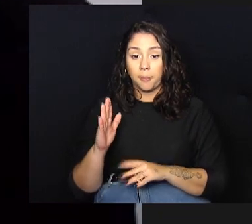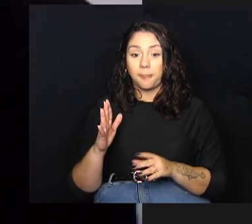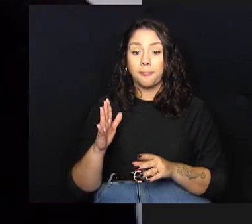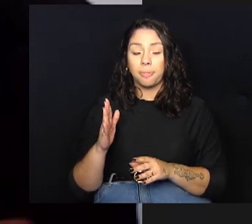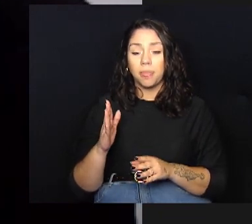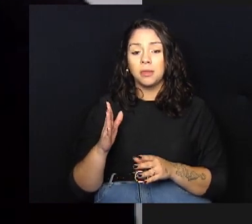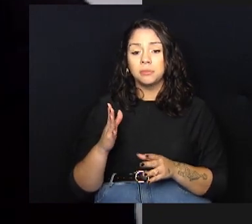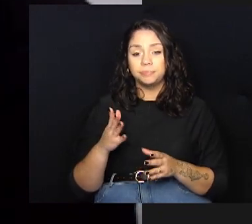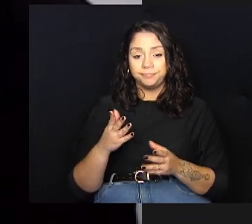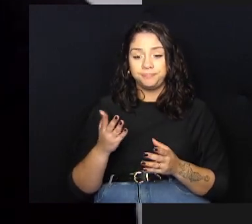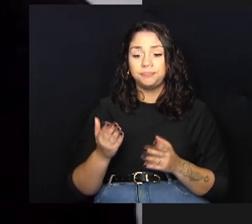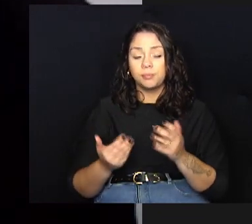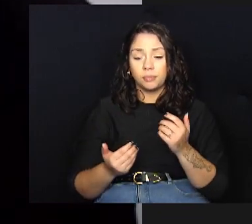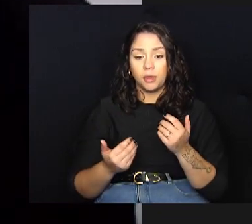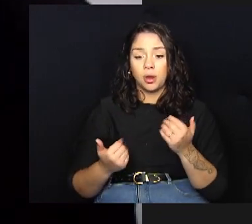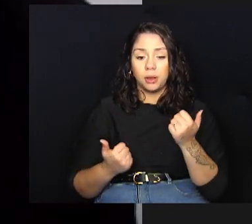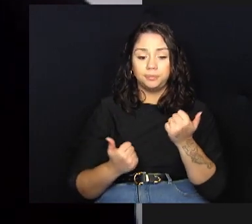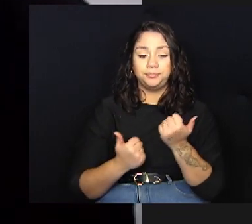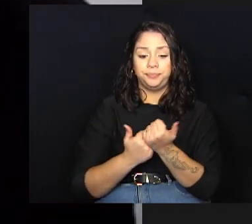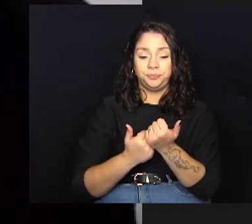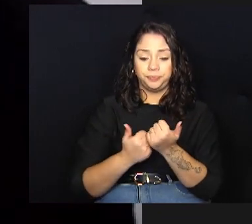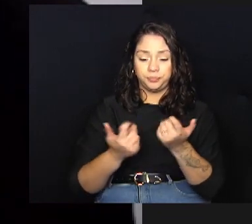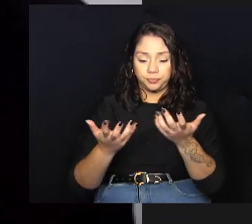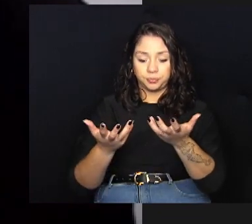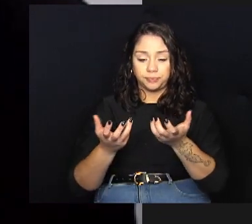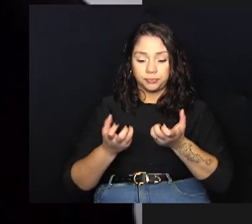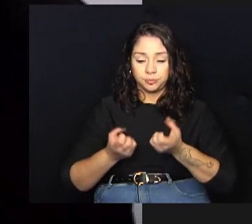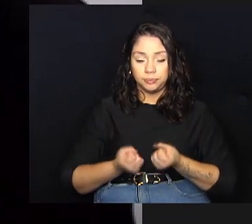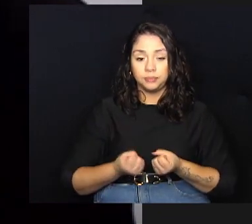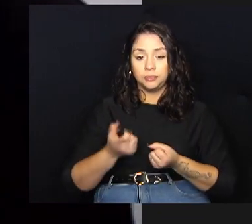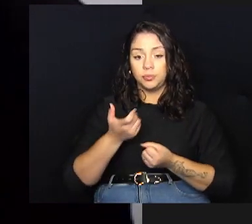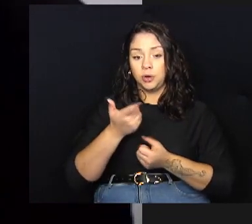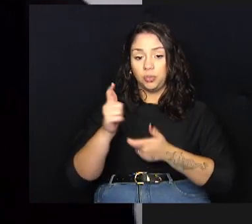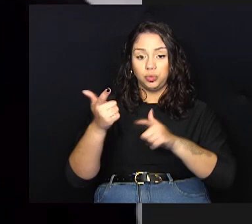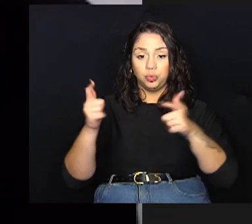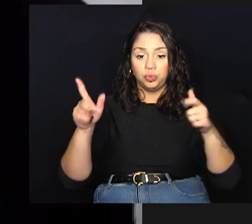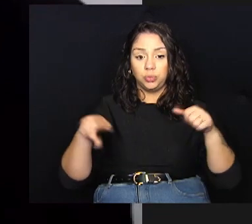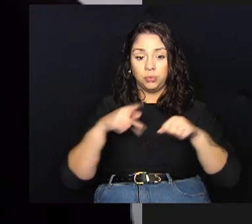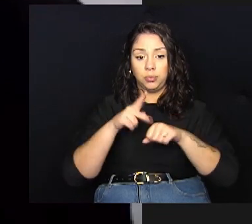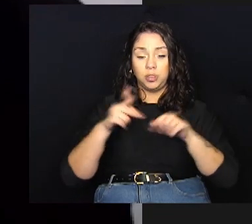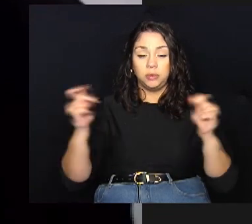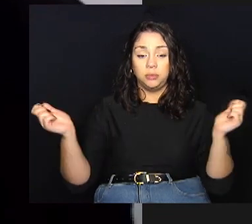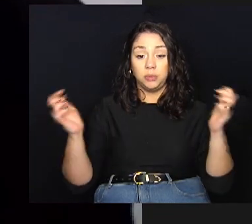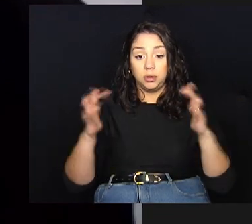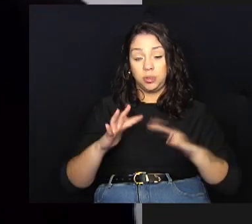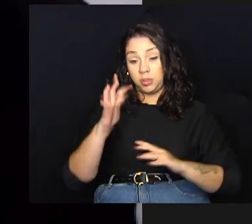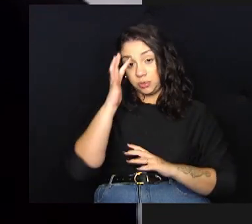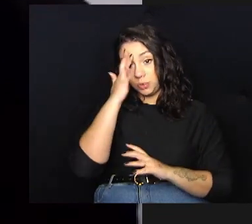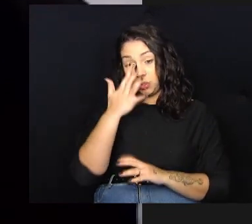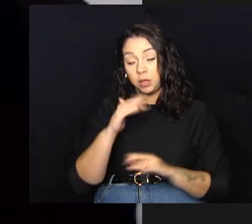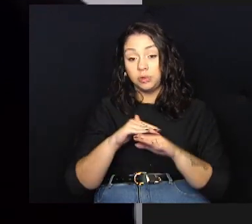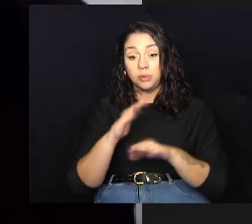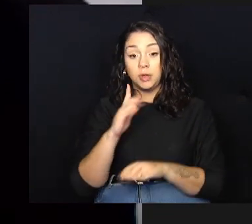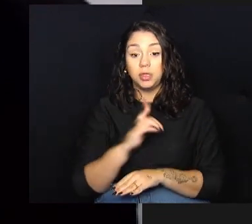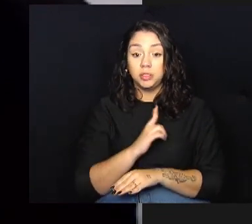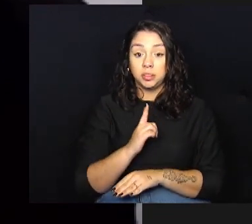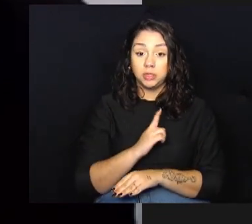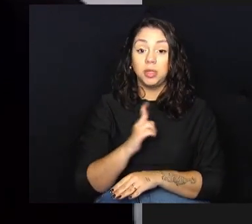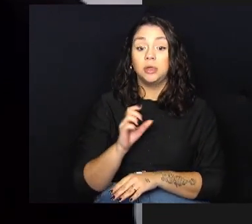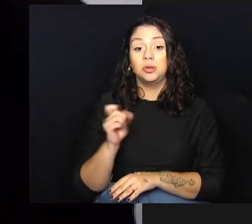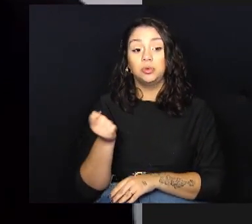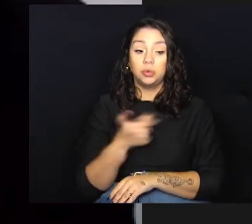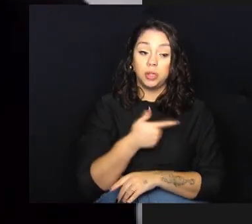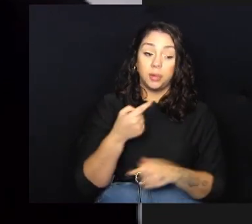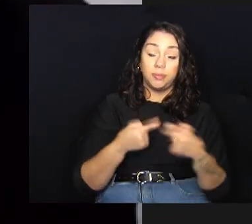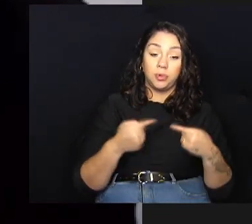favoráveis a recepção de população possam ter um efeito mais efetivo né do que é políticas